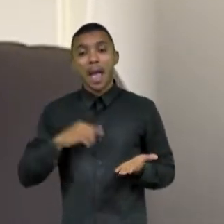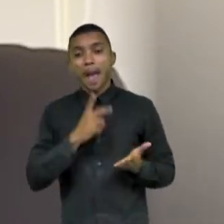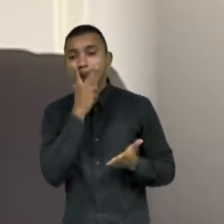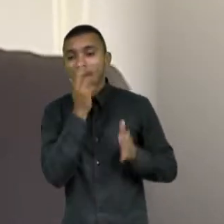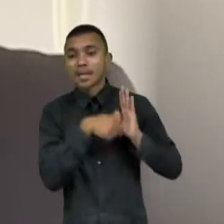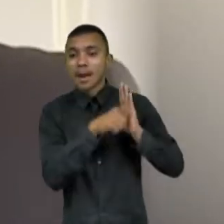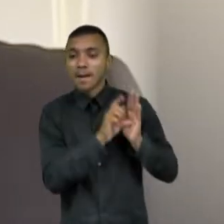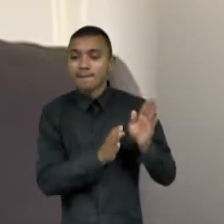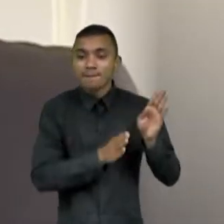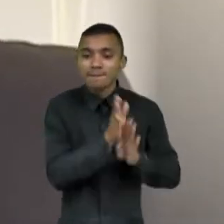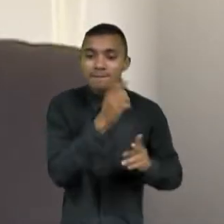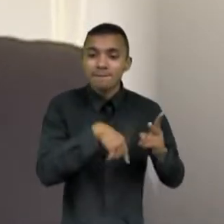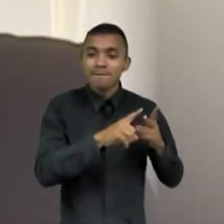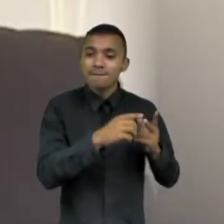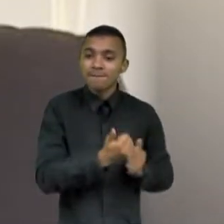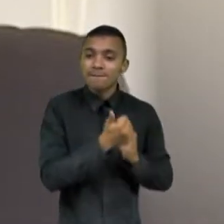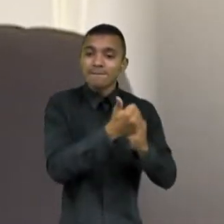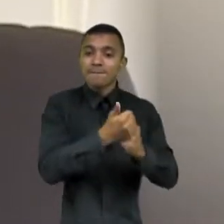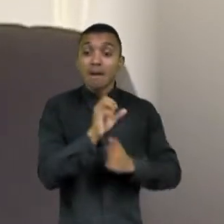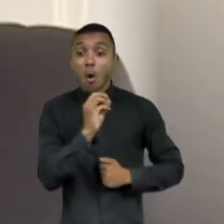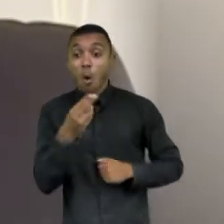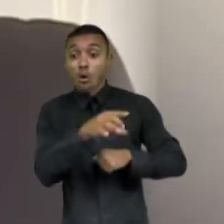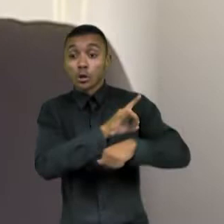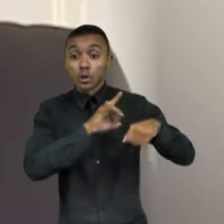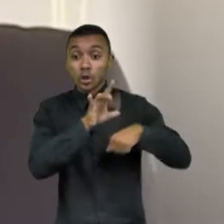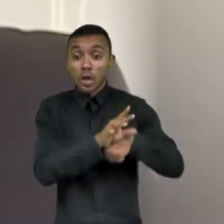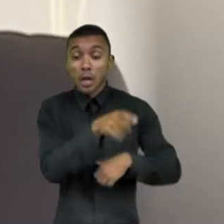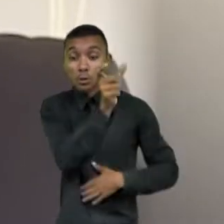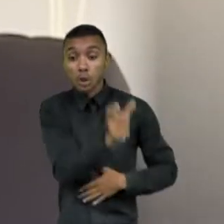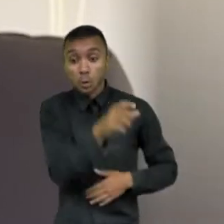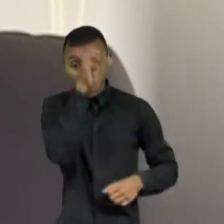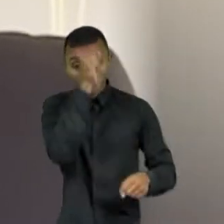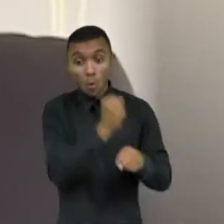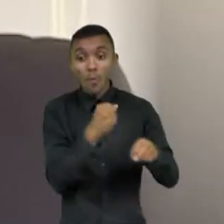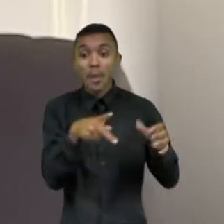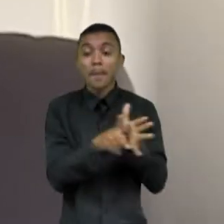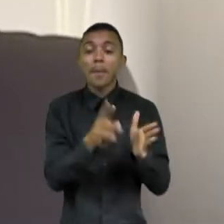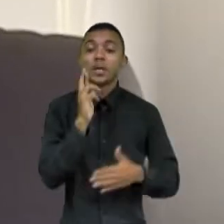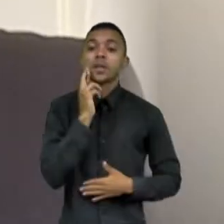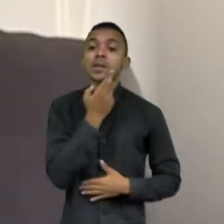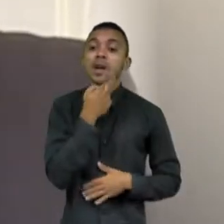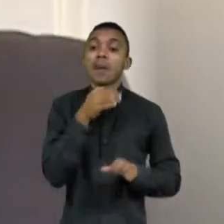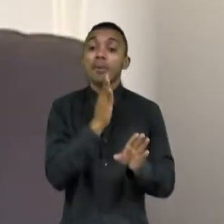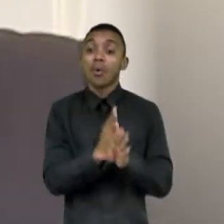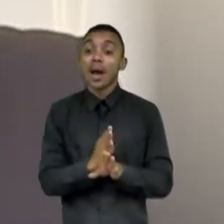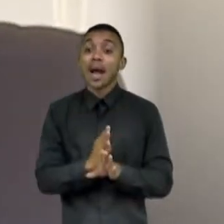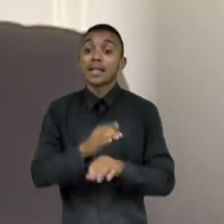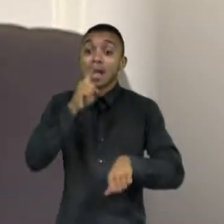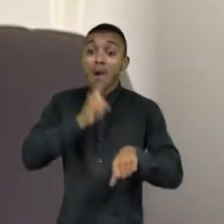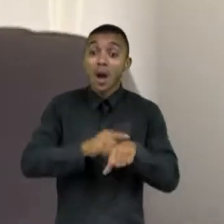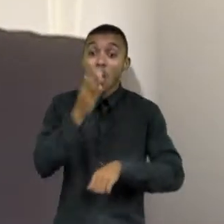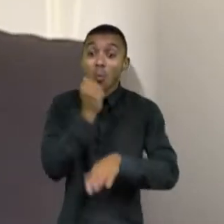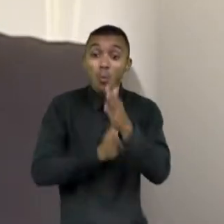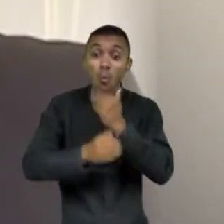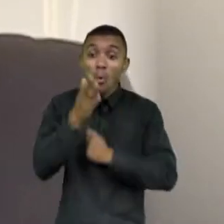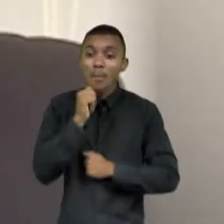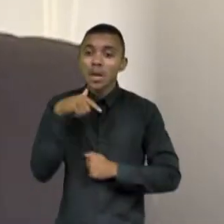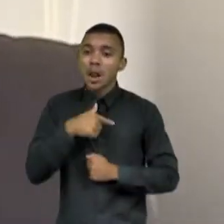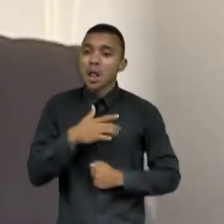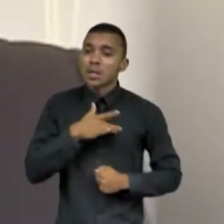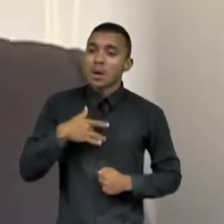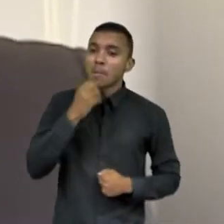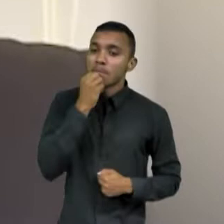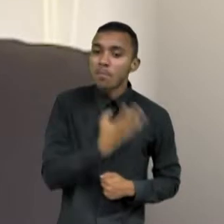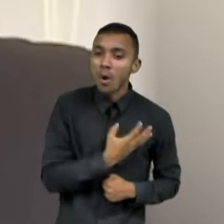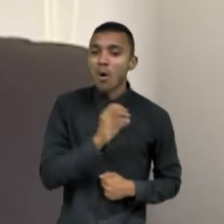orientação aos usuários desses estabelecimentos para que, obviamente, uma alimentação mais balanceada,